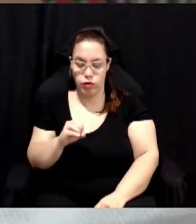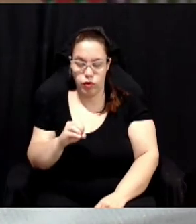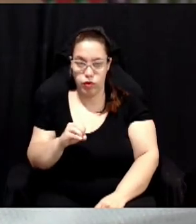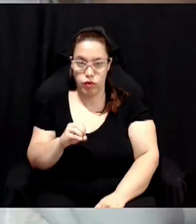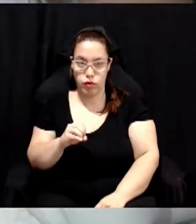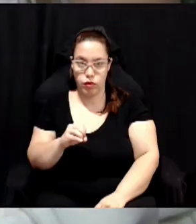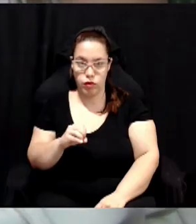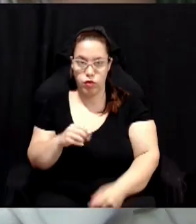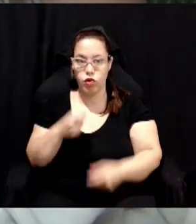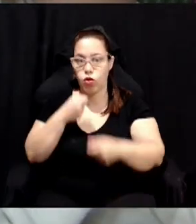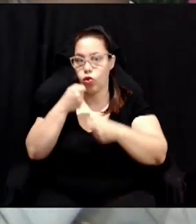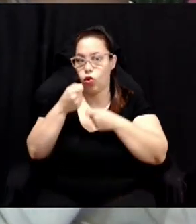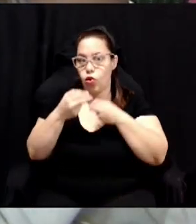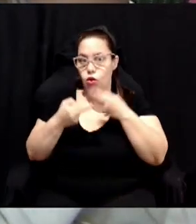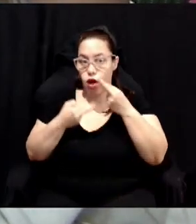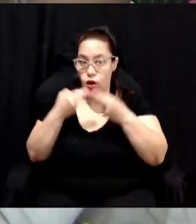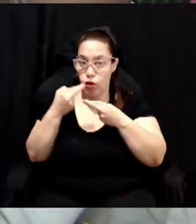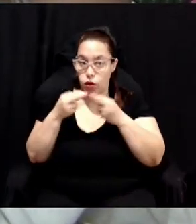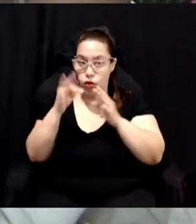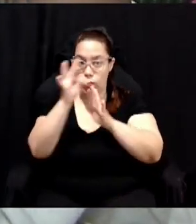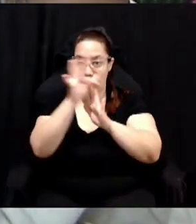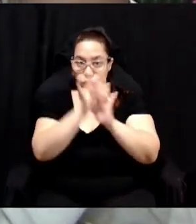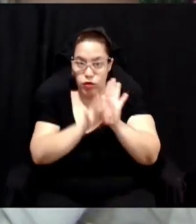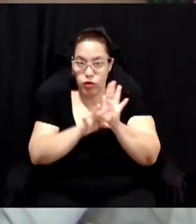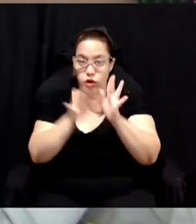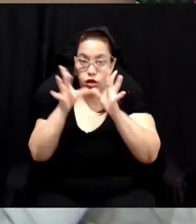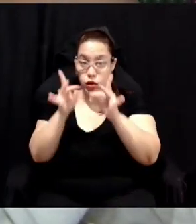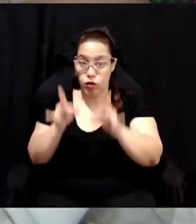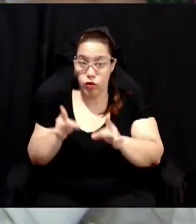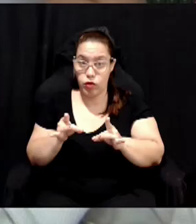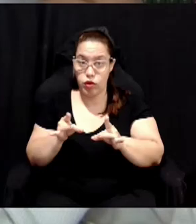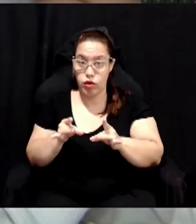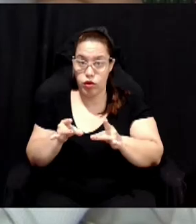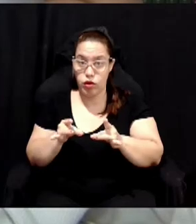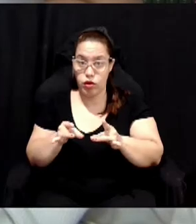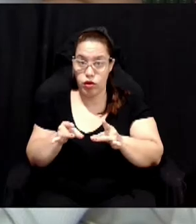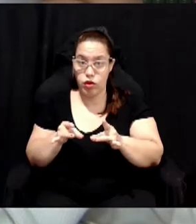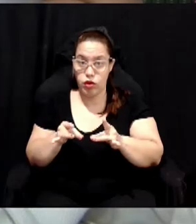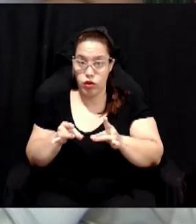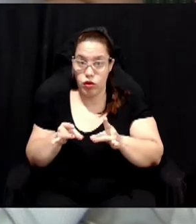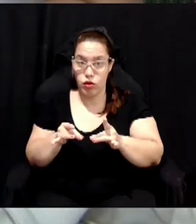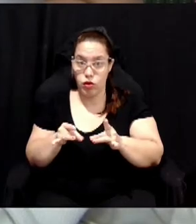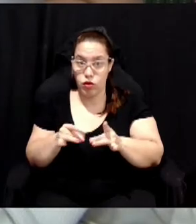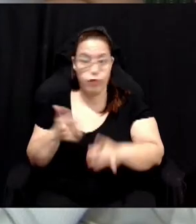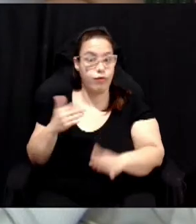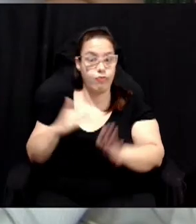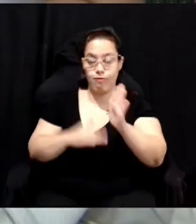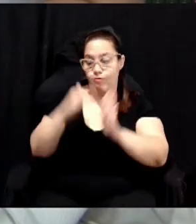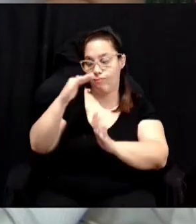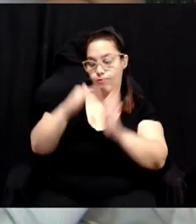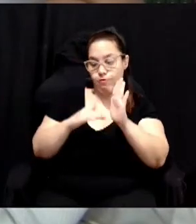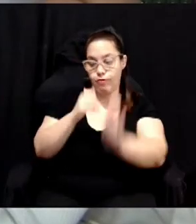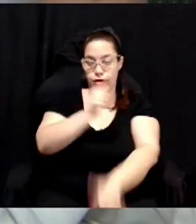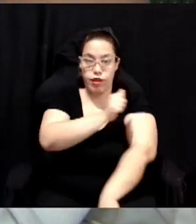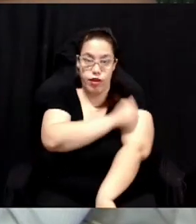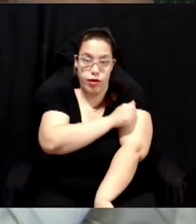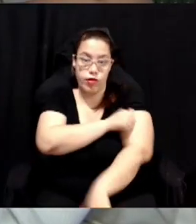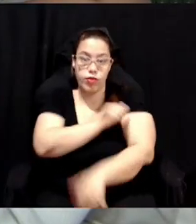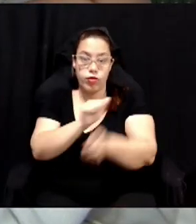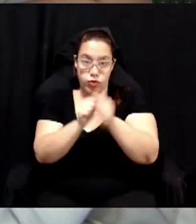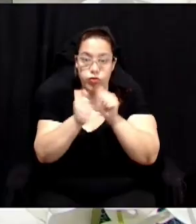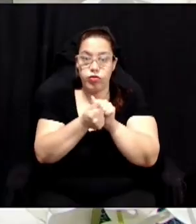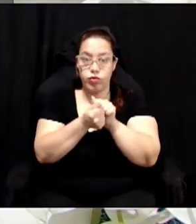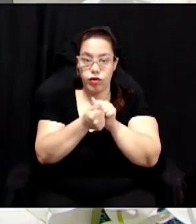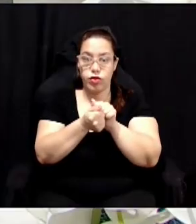Alguns textos são mais de especialistas e poderiam talvez não estar à altura dos estudantes. Então a nossa adaptação tem a ver com isso.